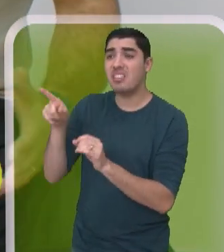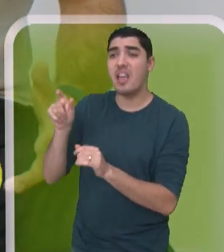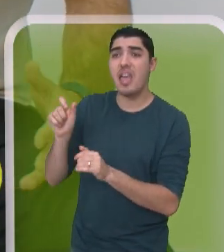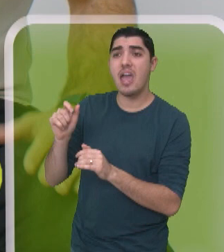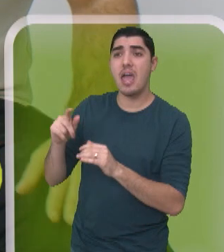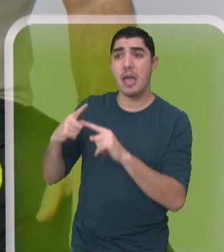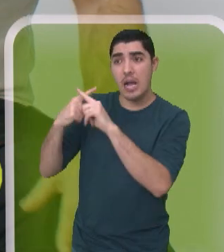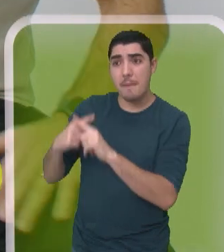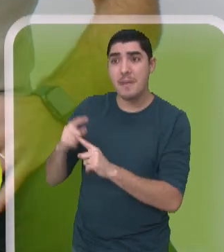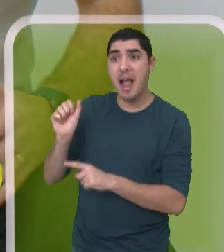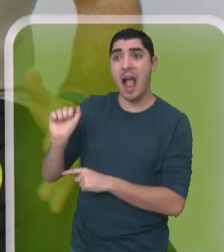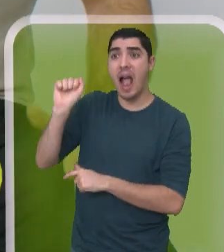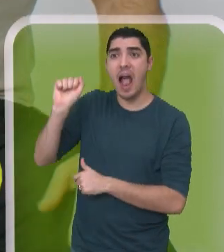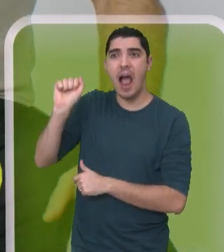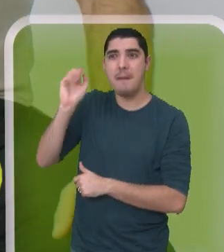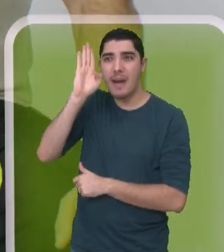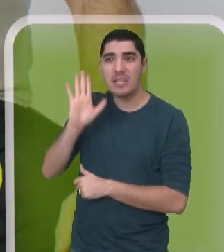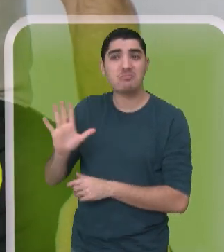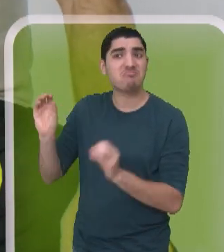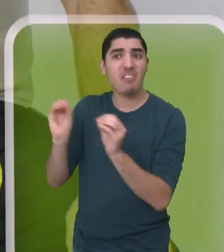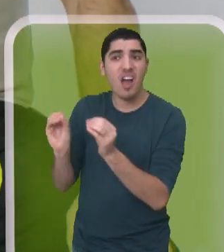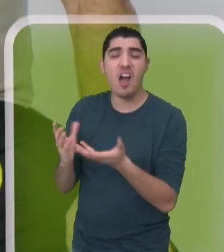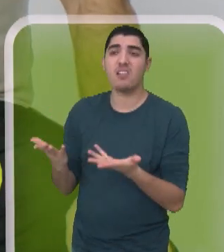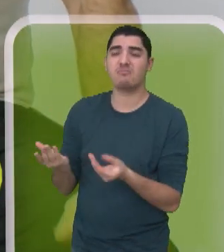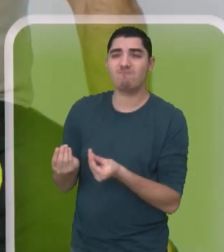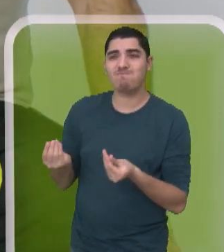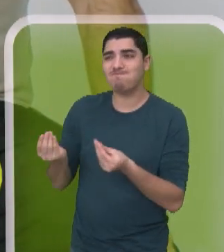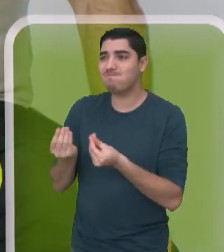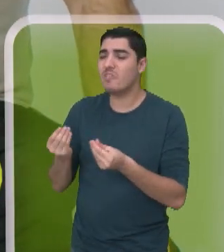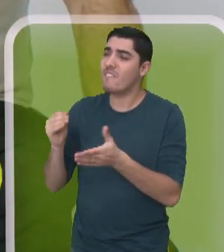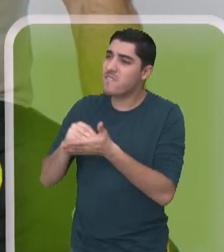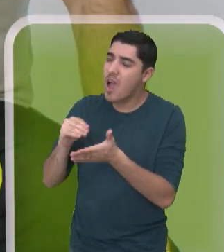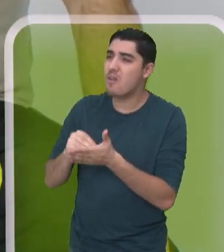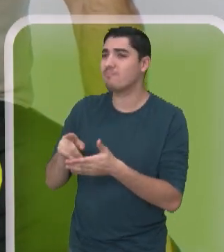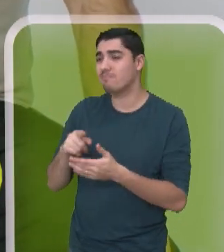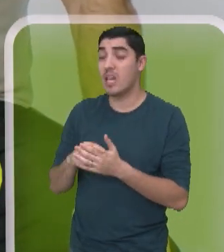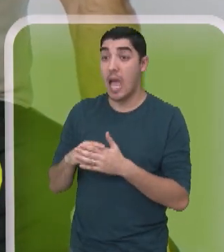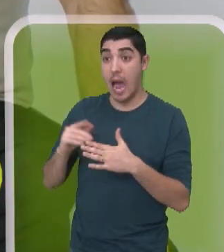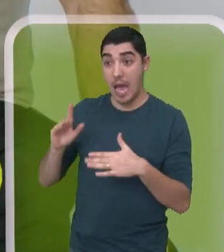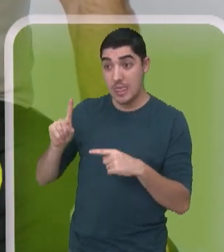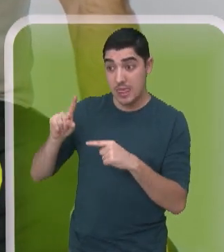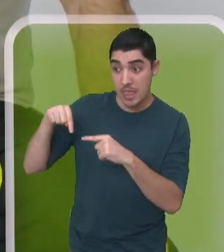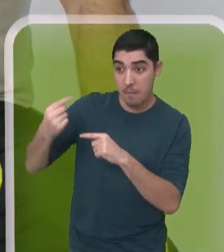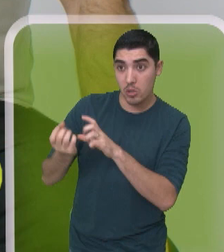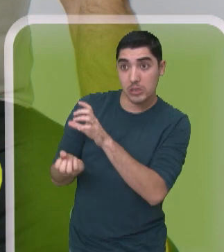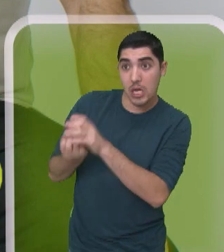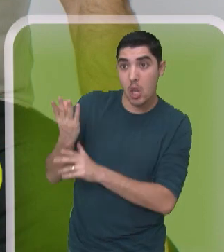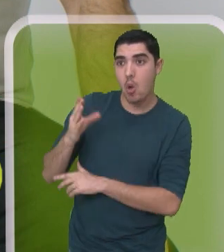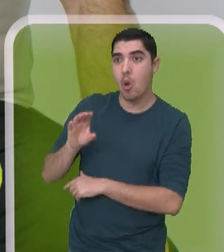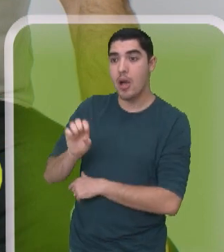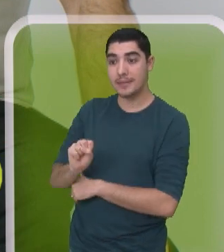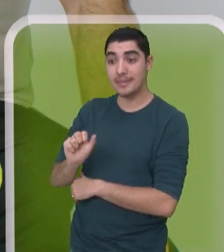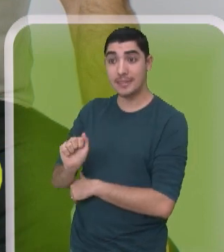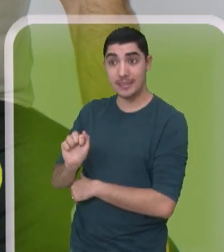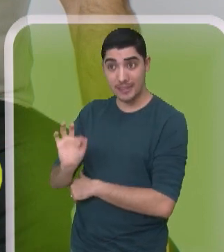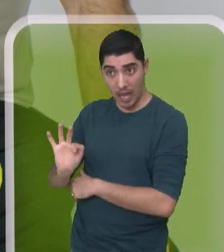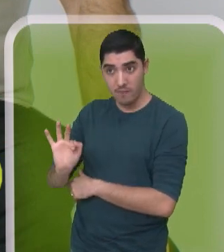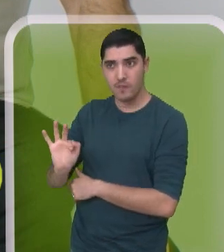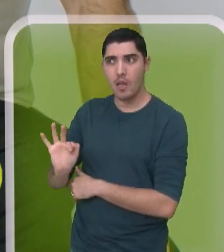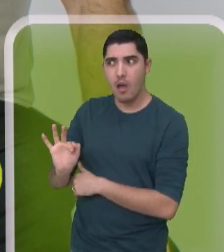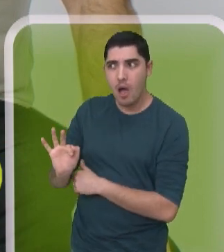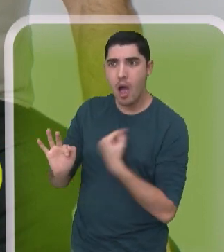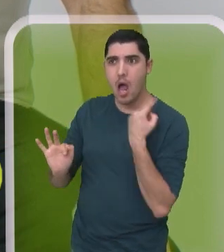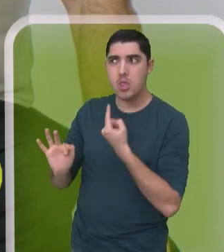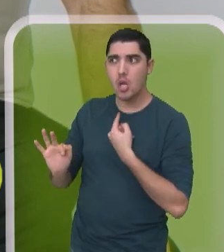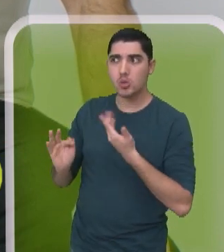com um time competitivo, não tem um calendário completo. E é claro que com o surgimento da SAF, isso traz um pouco mais